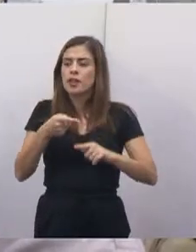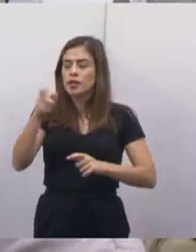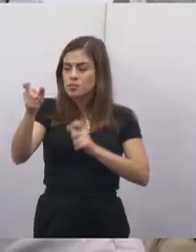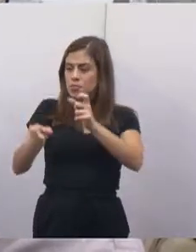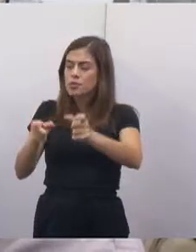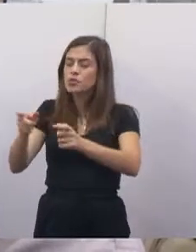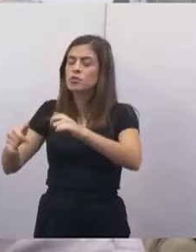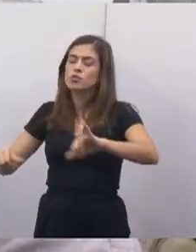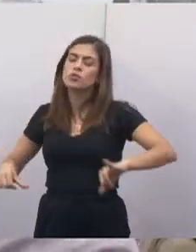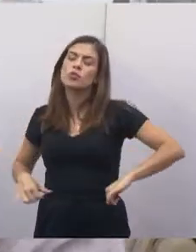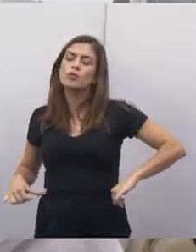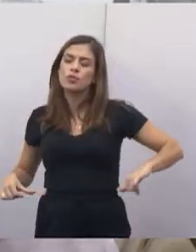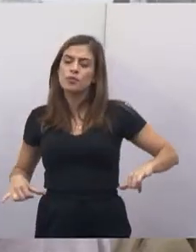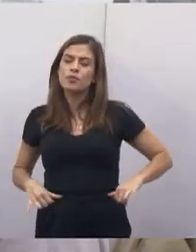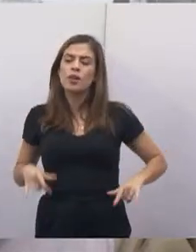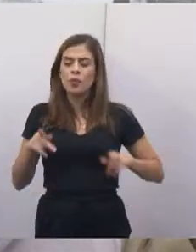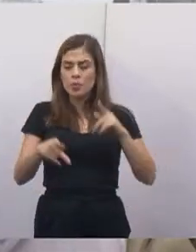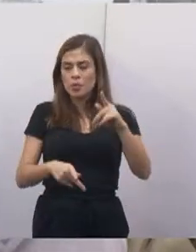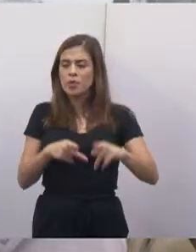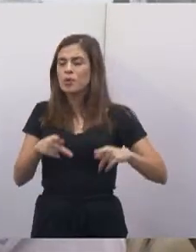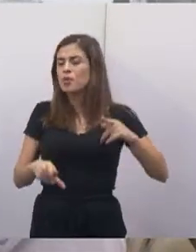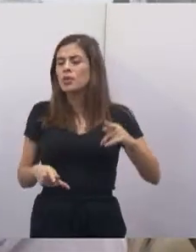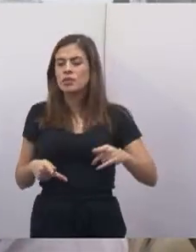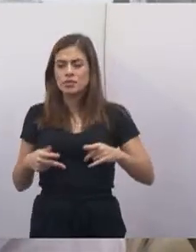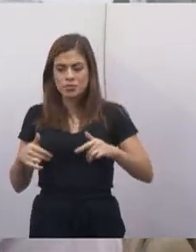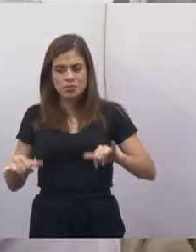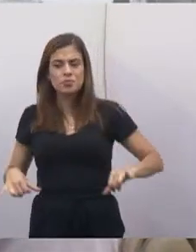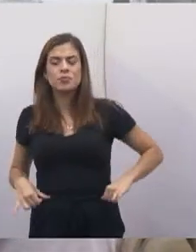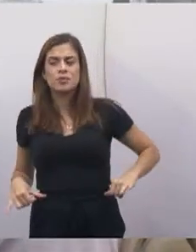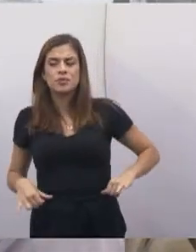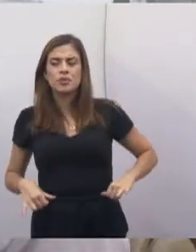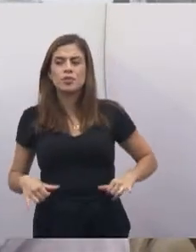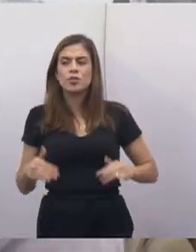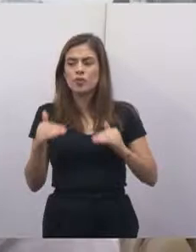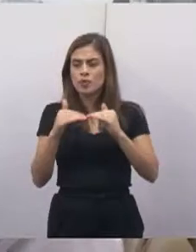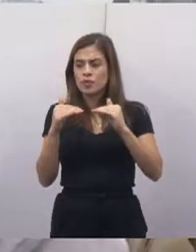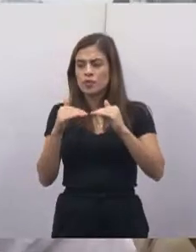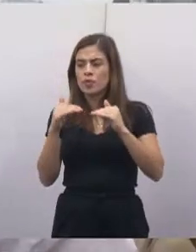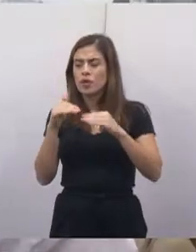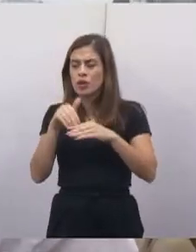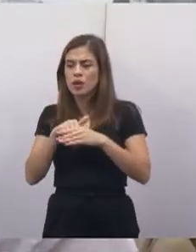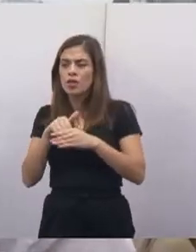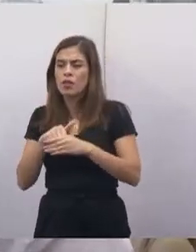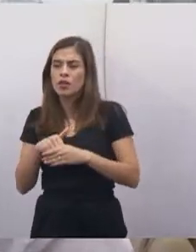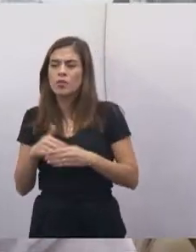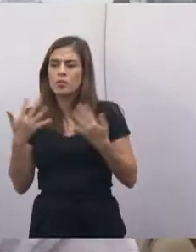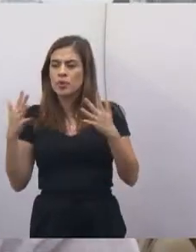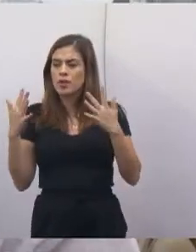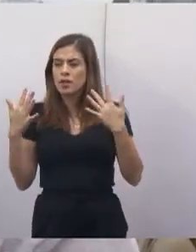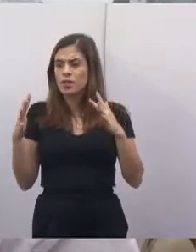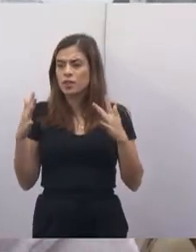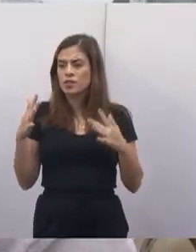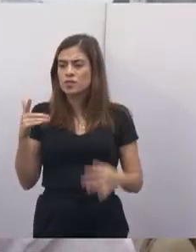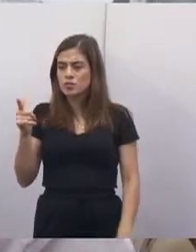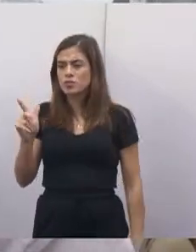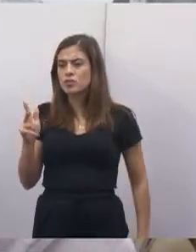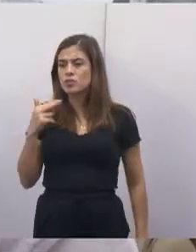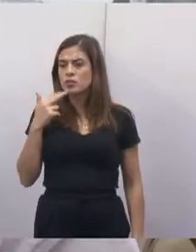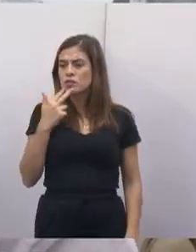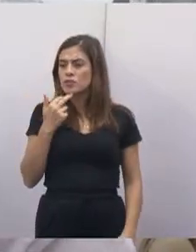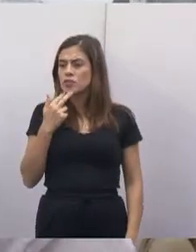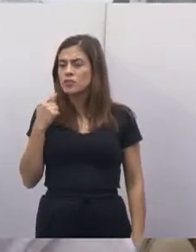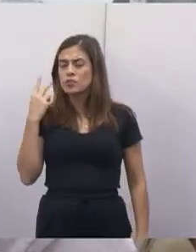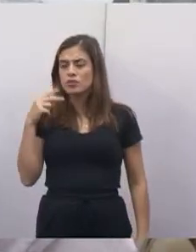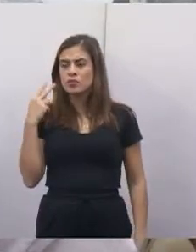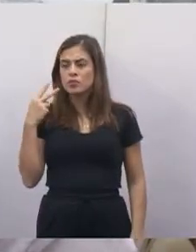É a população que está sendo prejudicada. Então, eu voto favorável, dou os parabéns mais uma vez, de forma dupla, ao vereador Valmir,